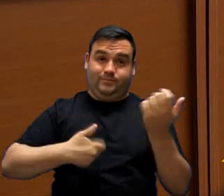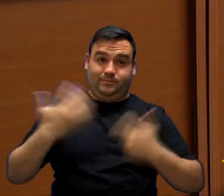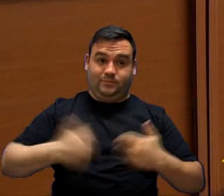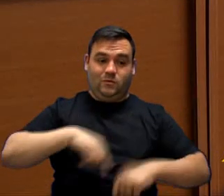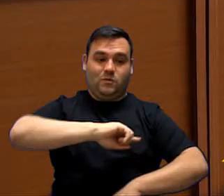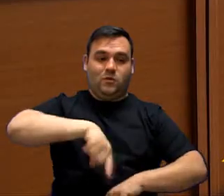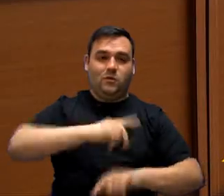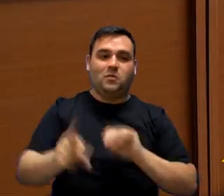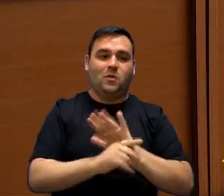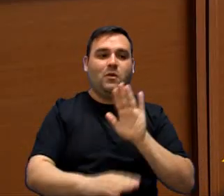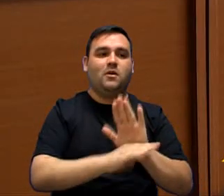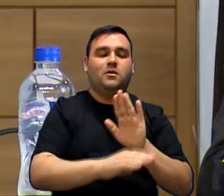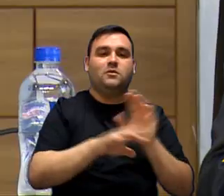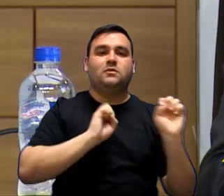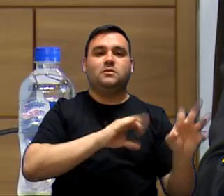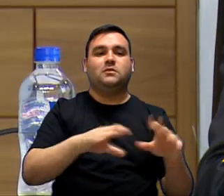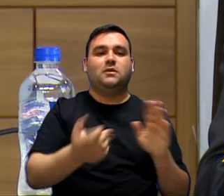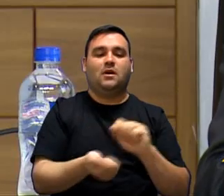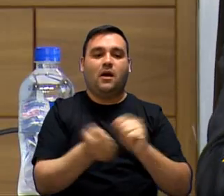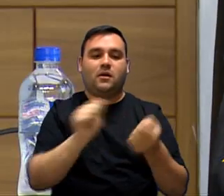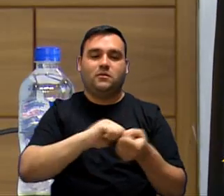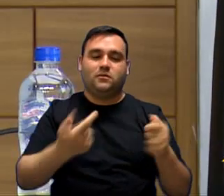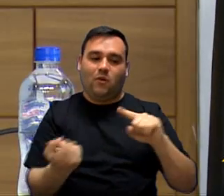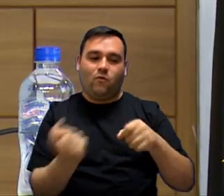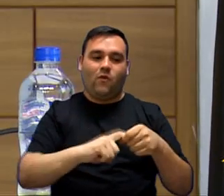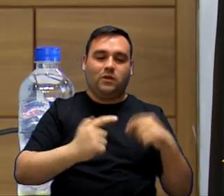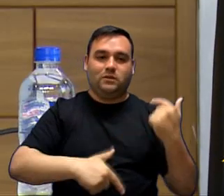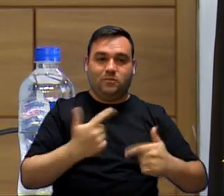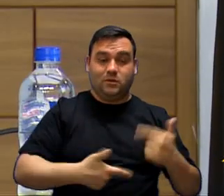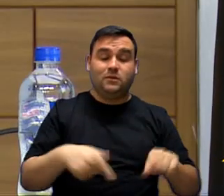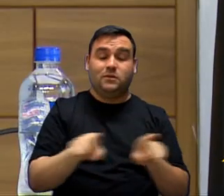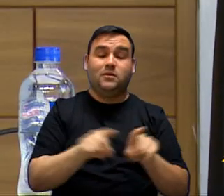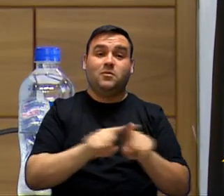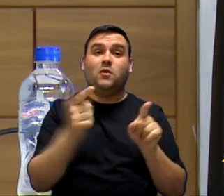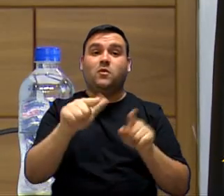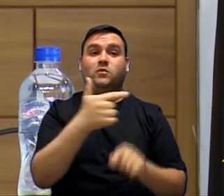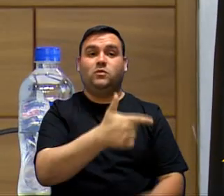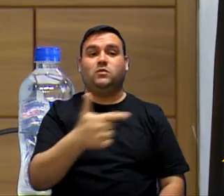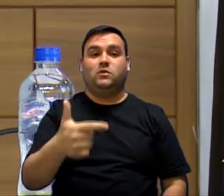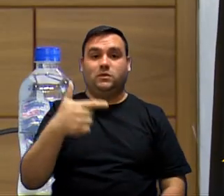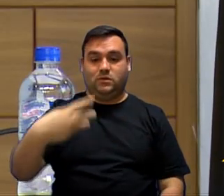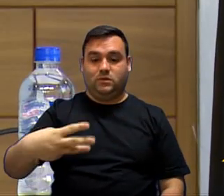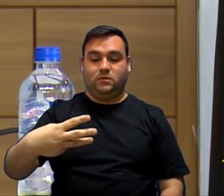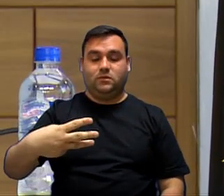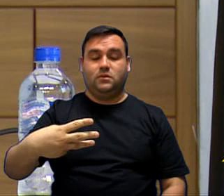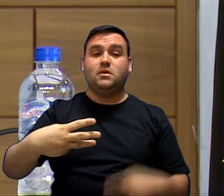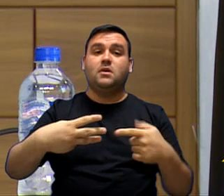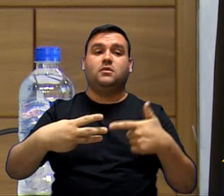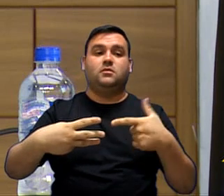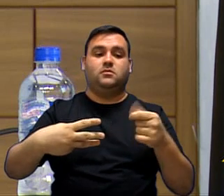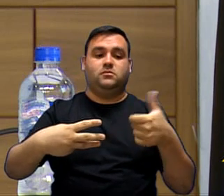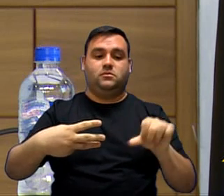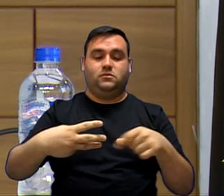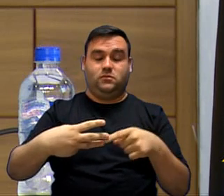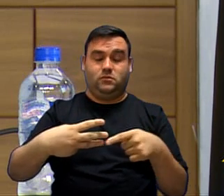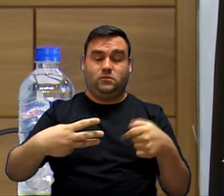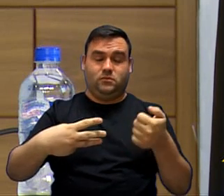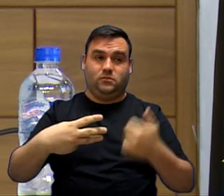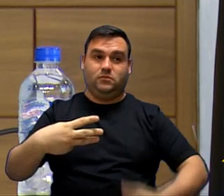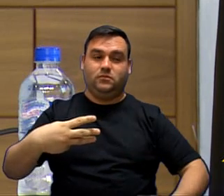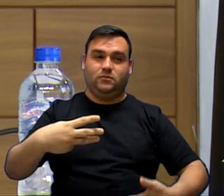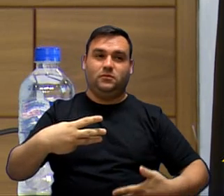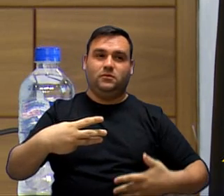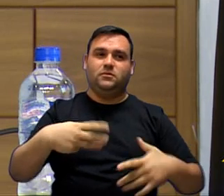carga horária de auxiliares de educação readaptadas. E juntamente com o 223 de 2019,